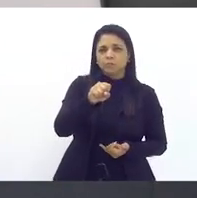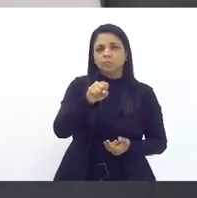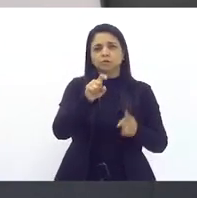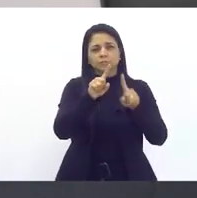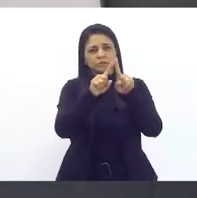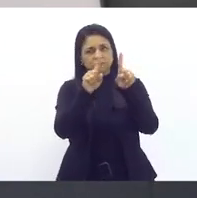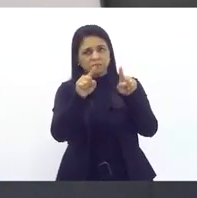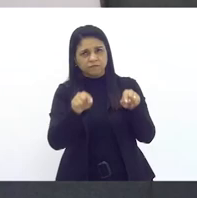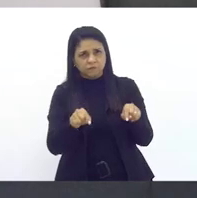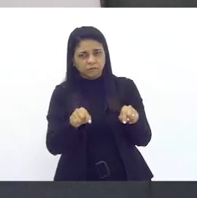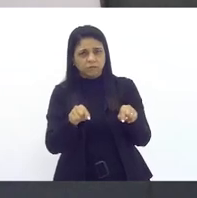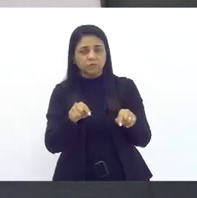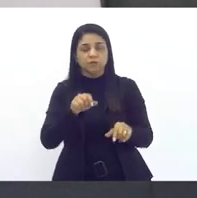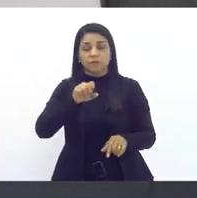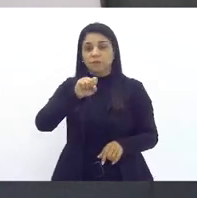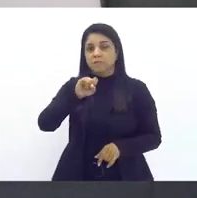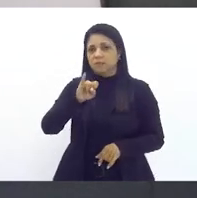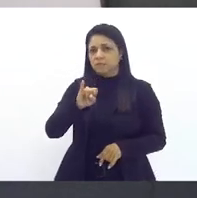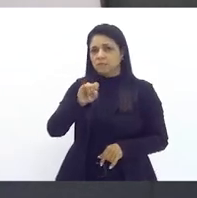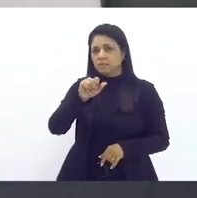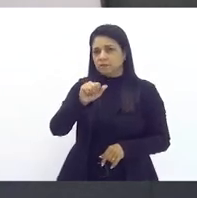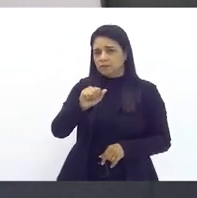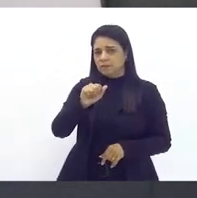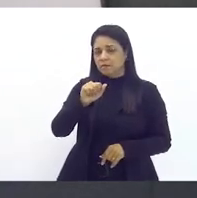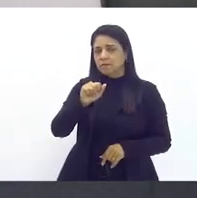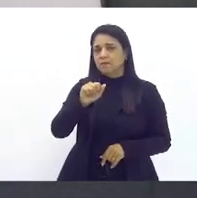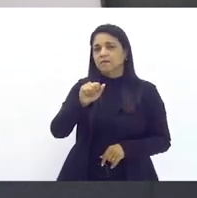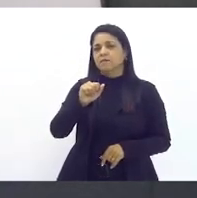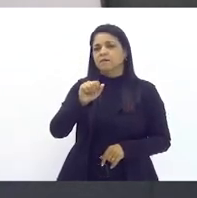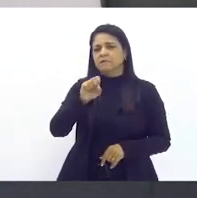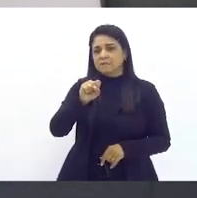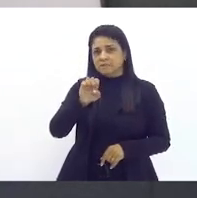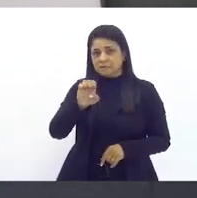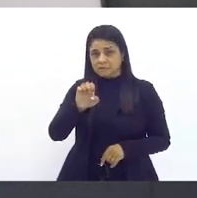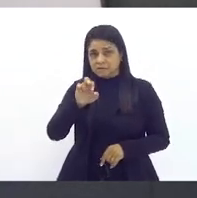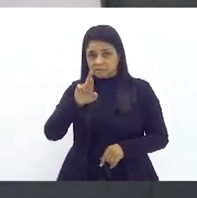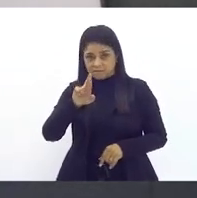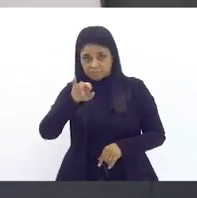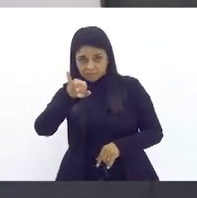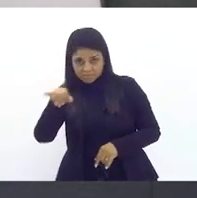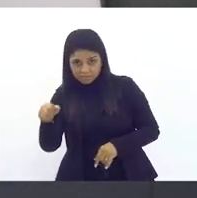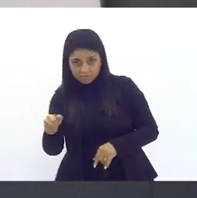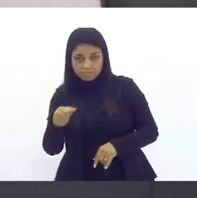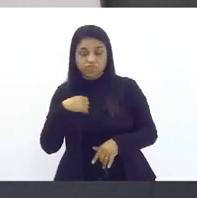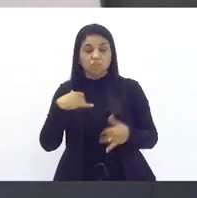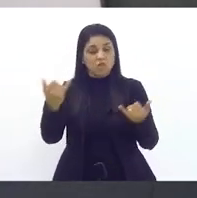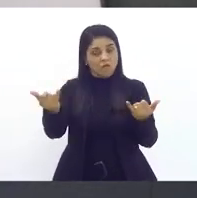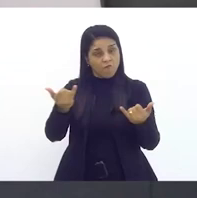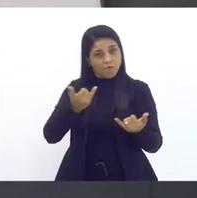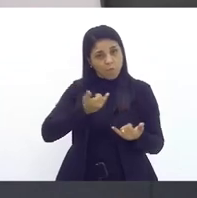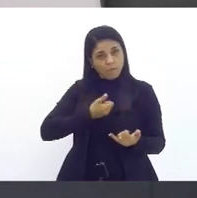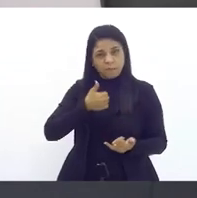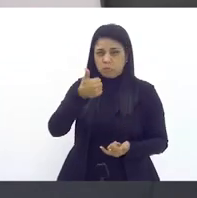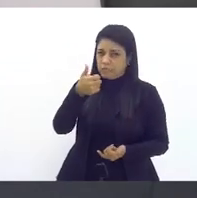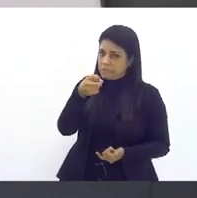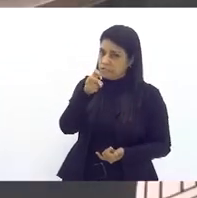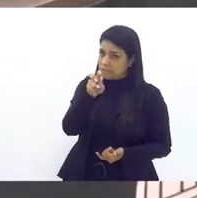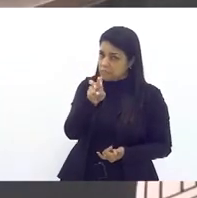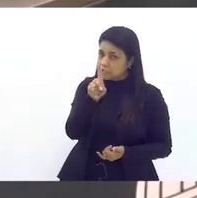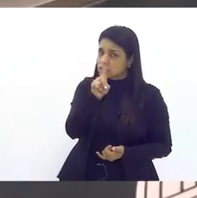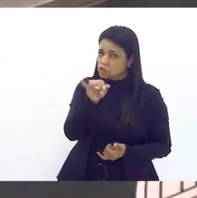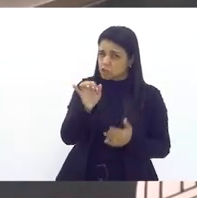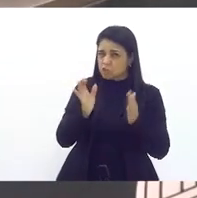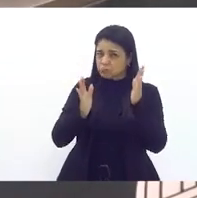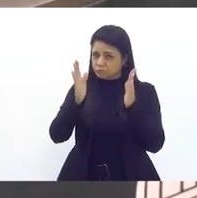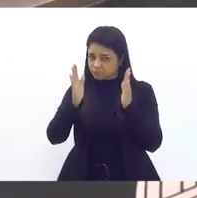dos oito servidores do IASERGE, e, com isso, pedir que essa informação venha, por favor, em 15 dias. Acho que é um tempo